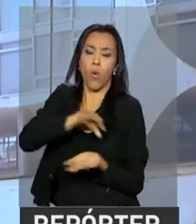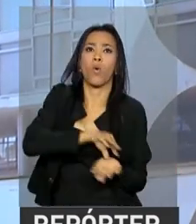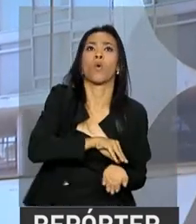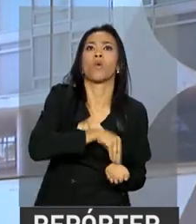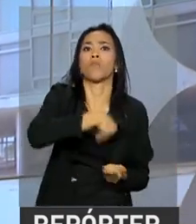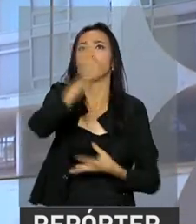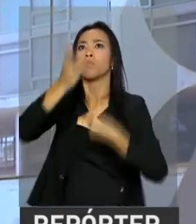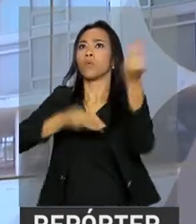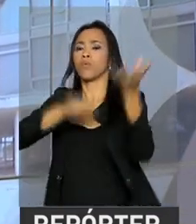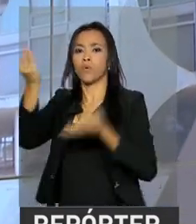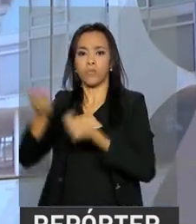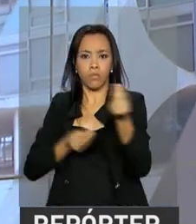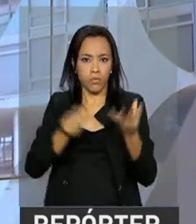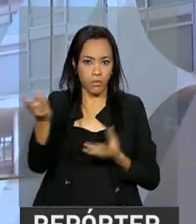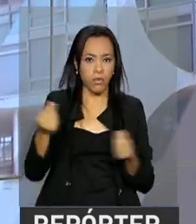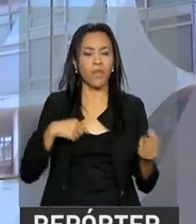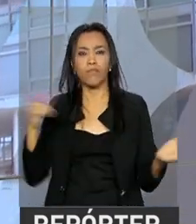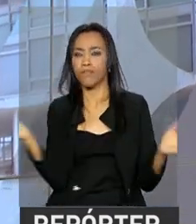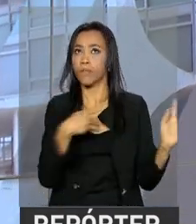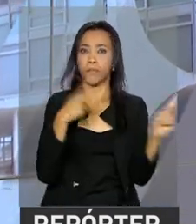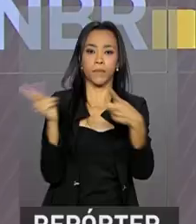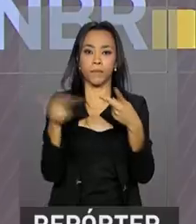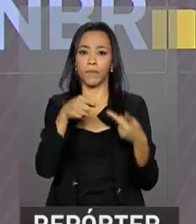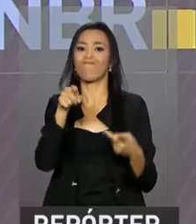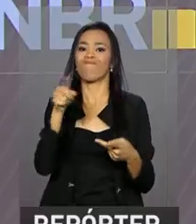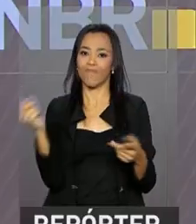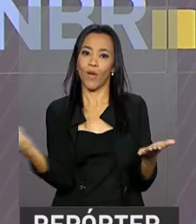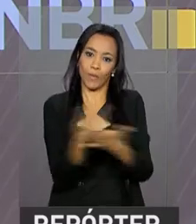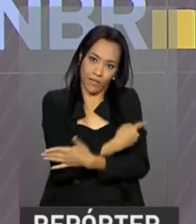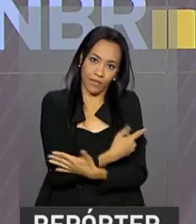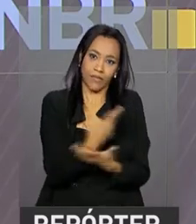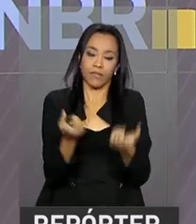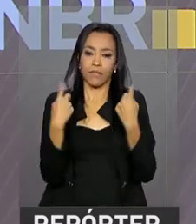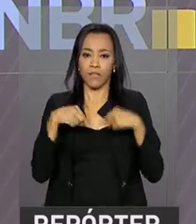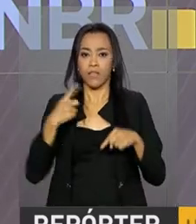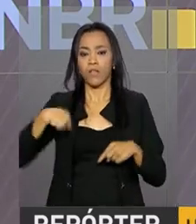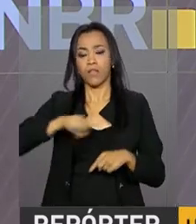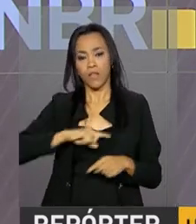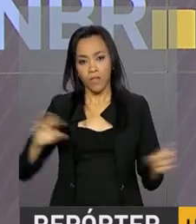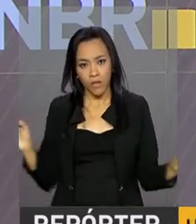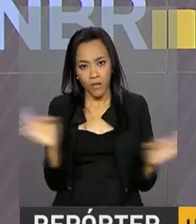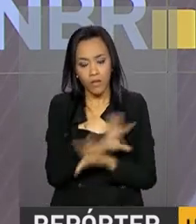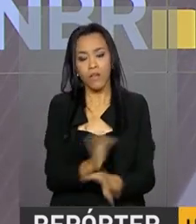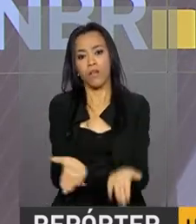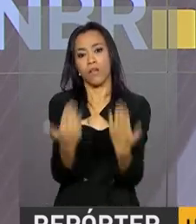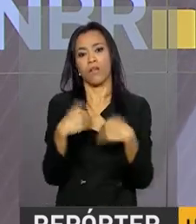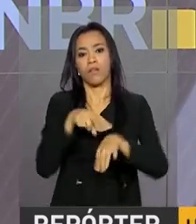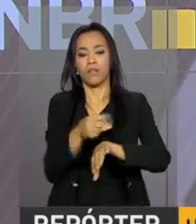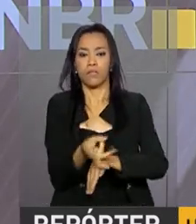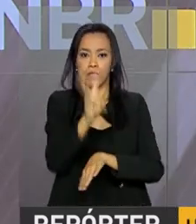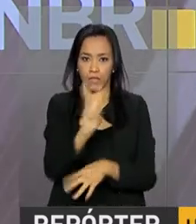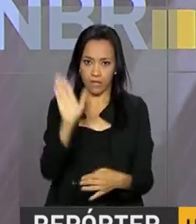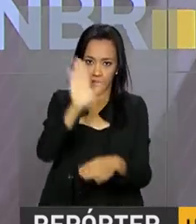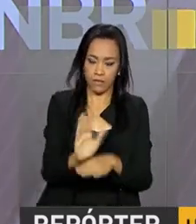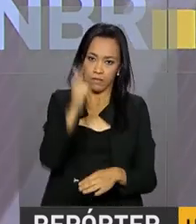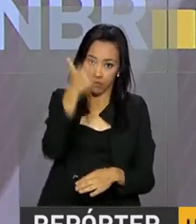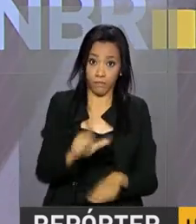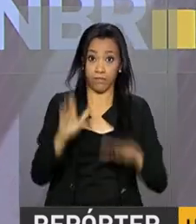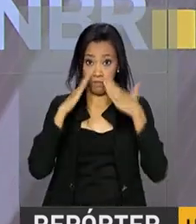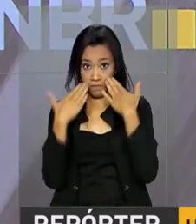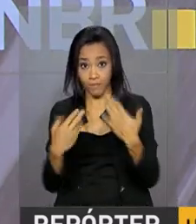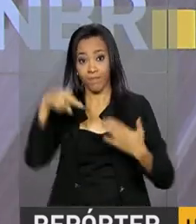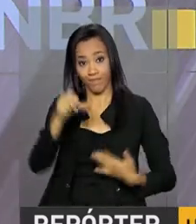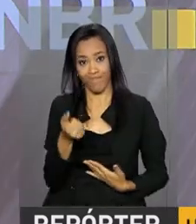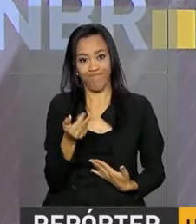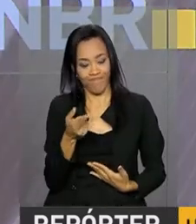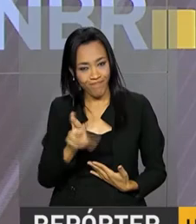estados que registram casos suspeitos e nós ficamos por aqui voltamos às três da tarde na próxima edição do